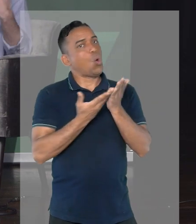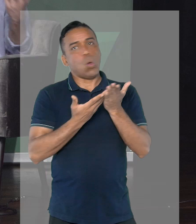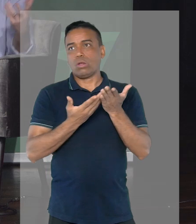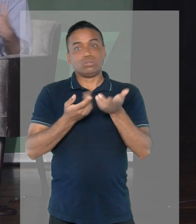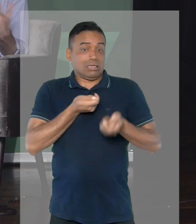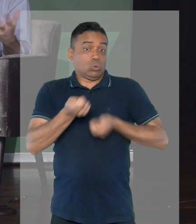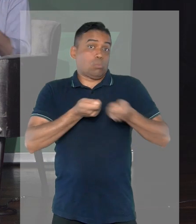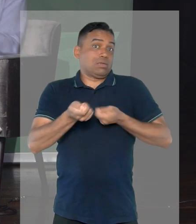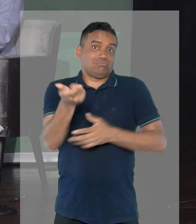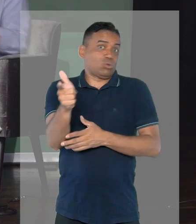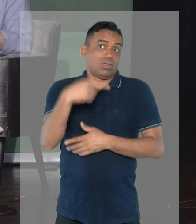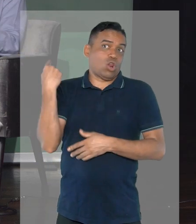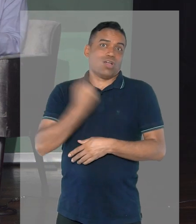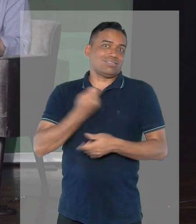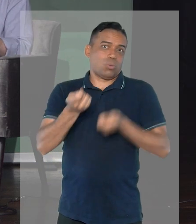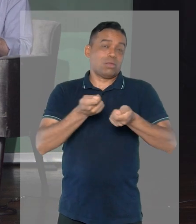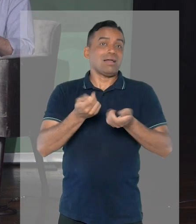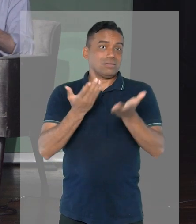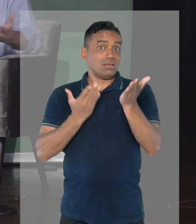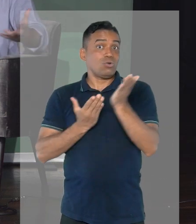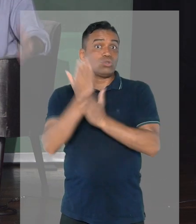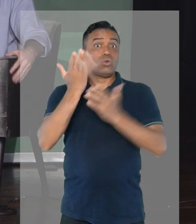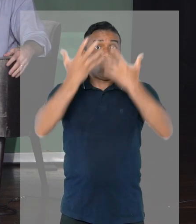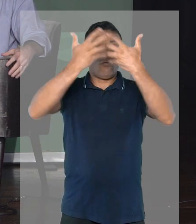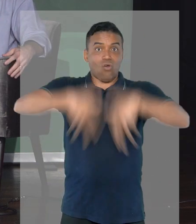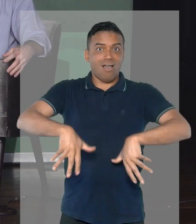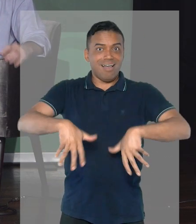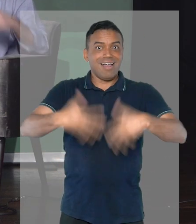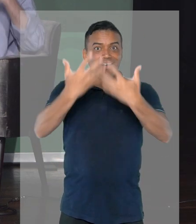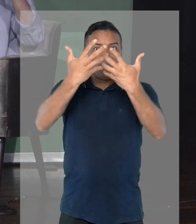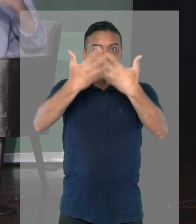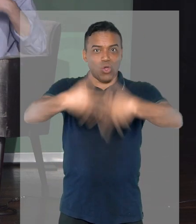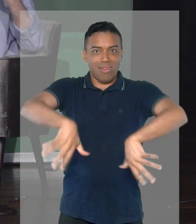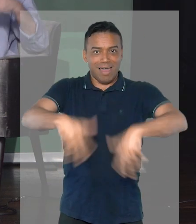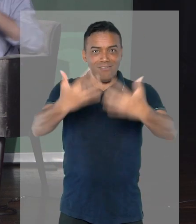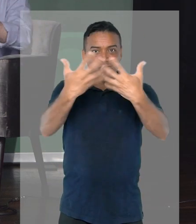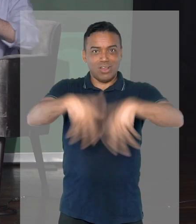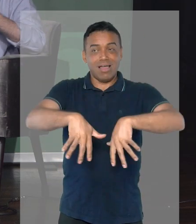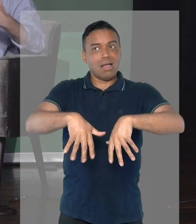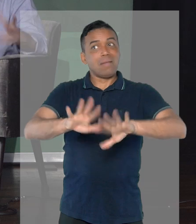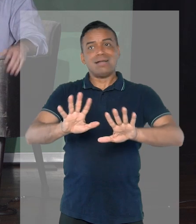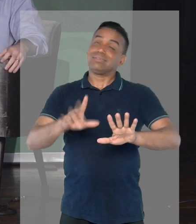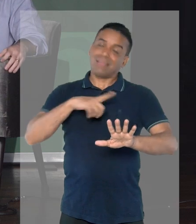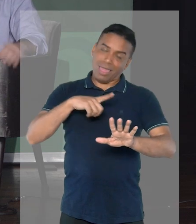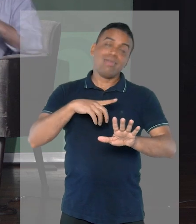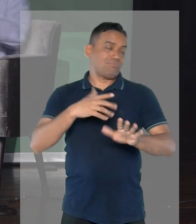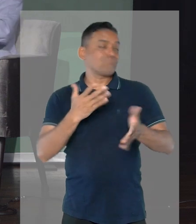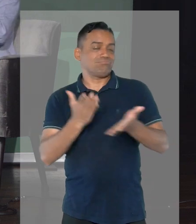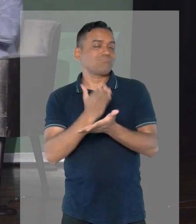gente não tem muito domínio sobre isso, mas funcionou no livro assim também. É claro que tem alguma coisa do incontrolável